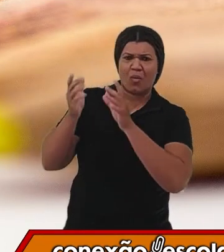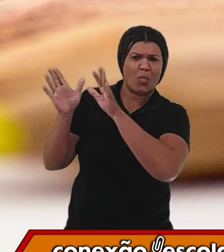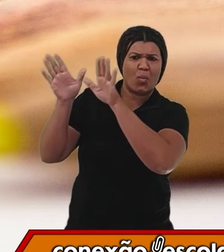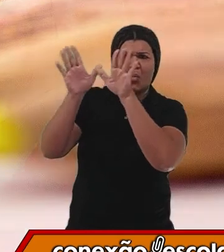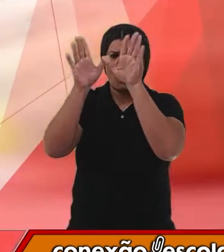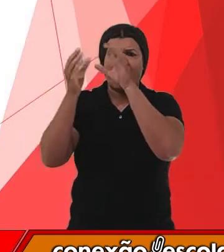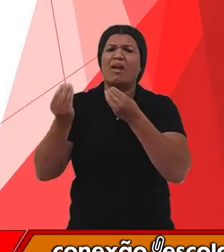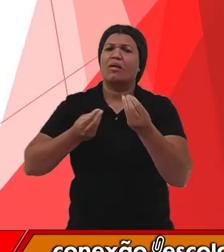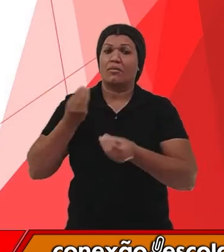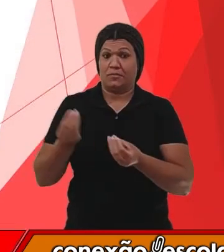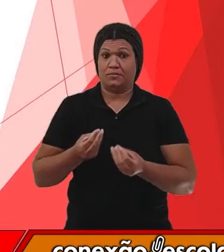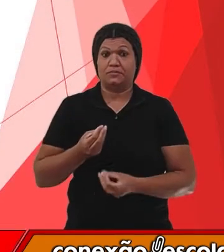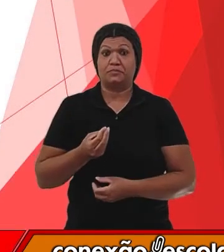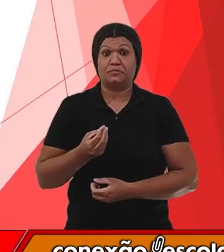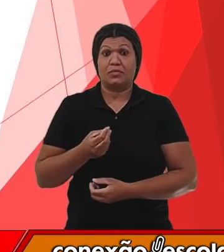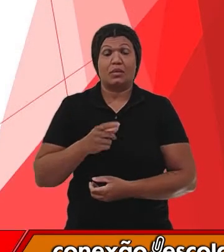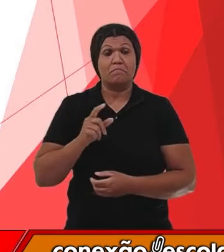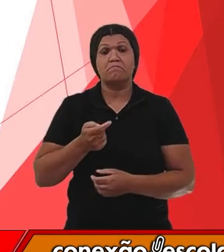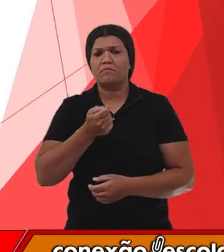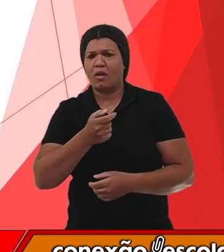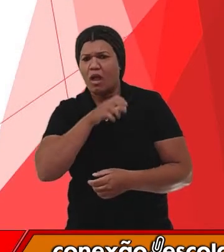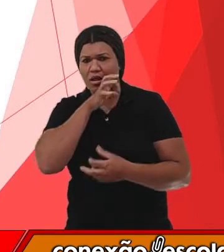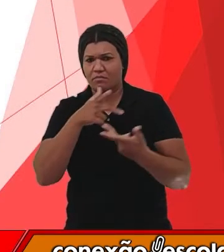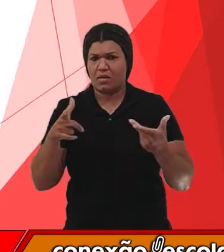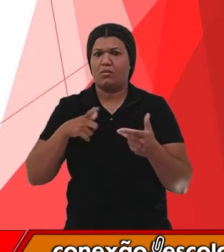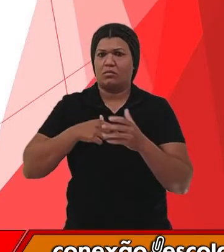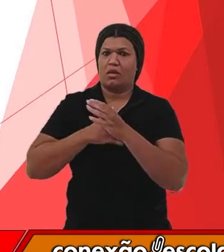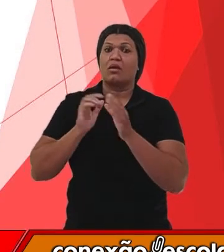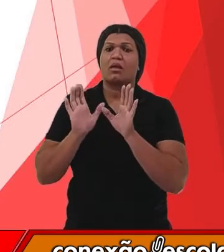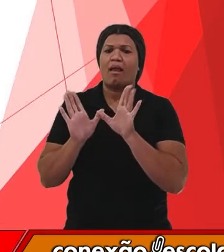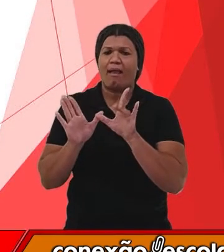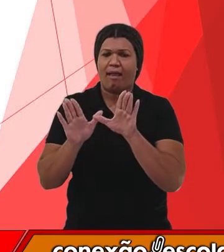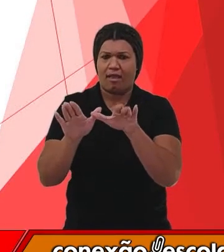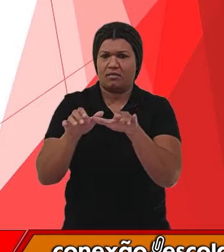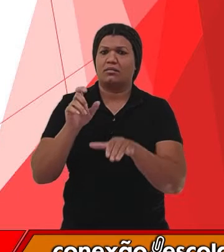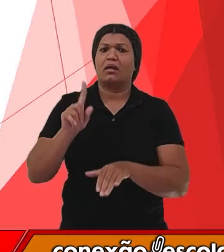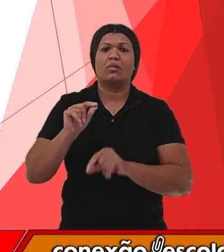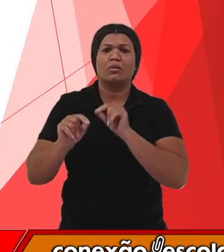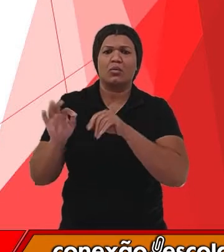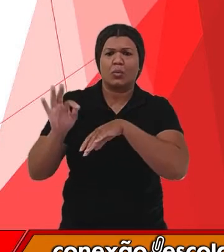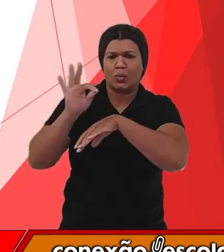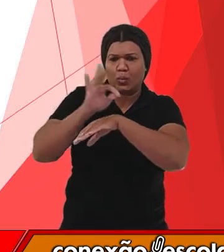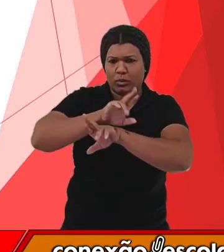Isabela? Os únicos invertebrados que têm asas são os insetos.